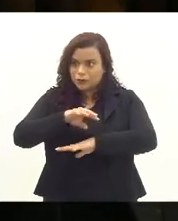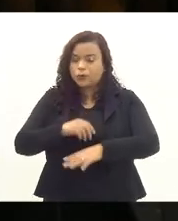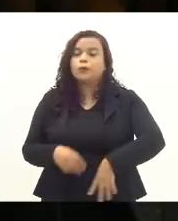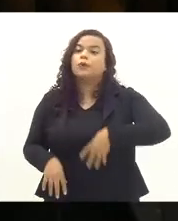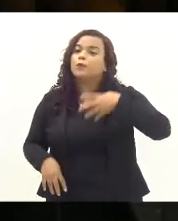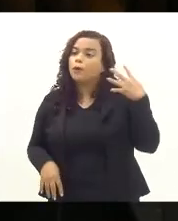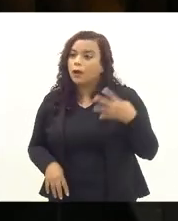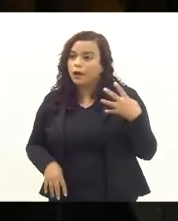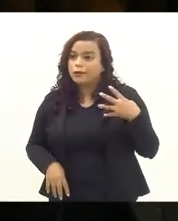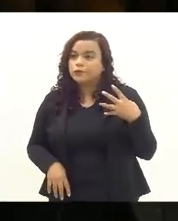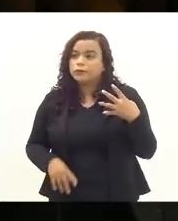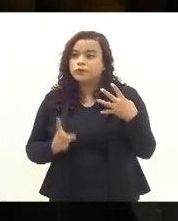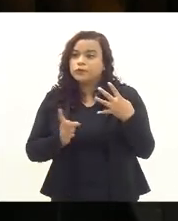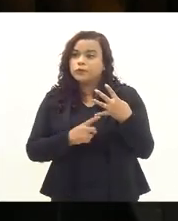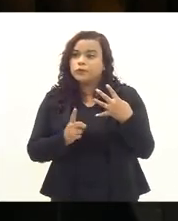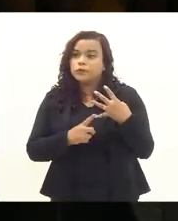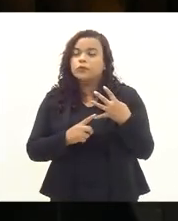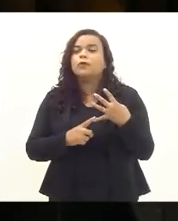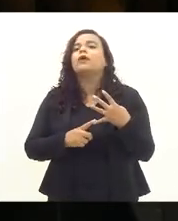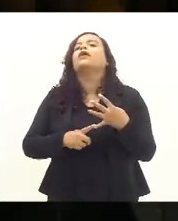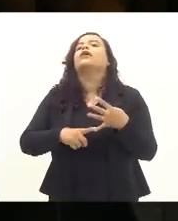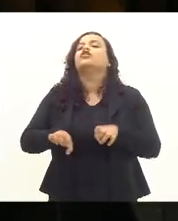quatro infraestrutura